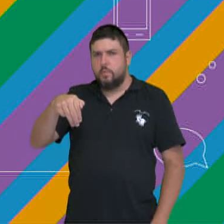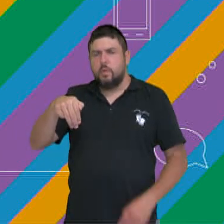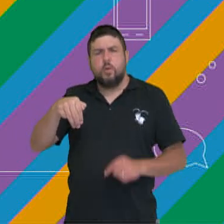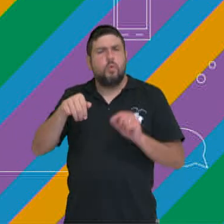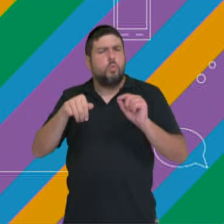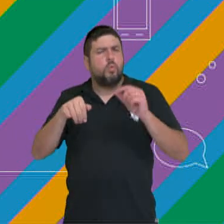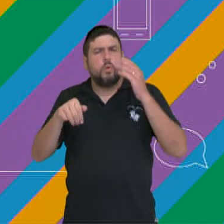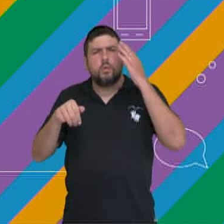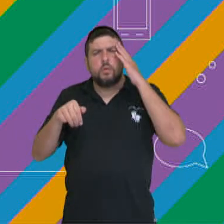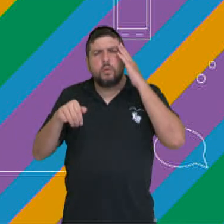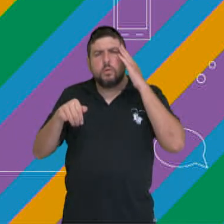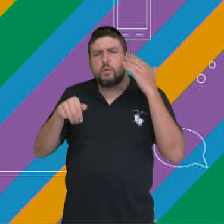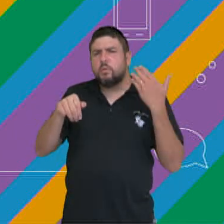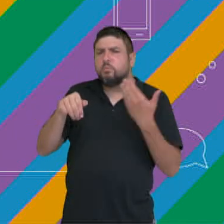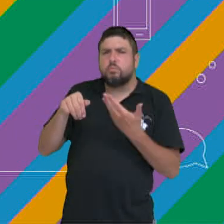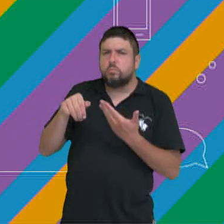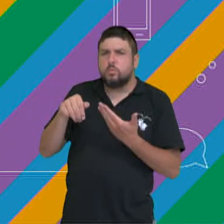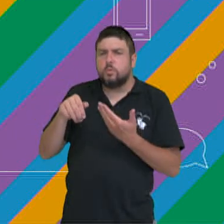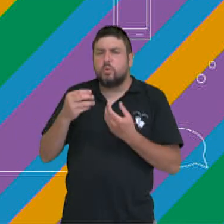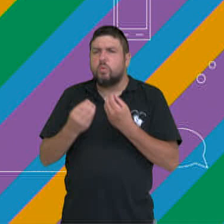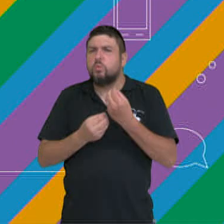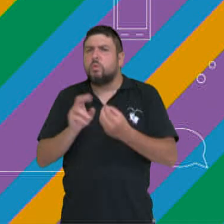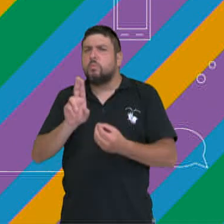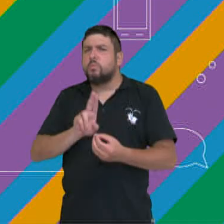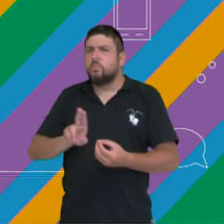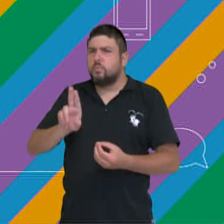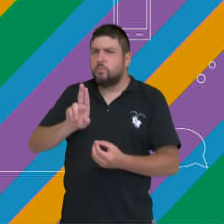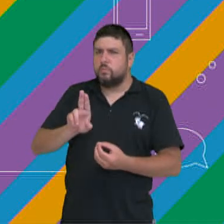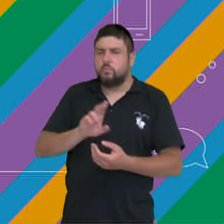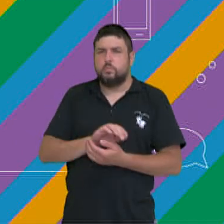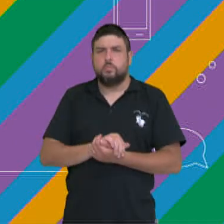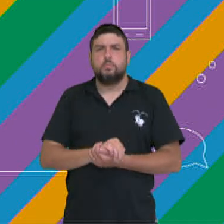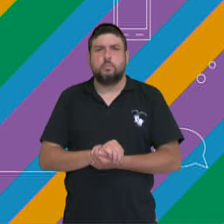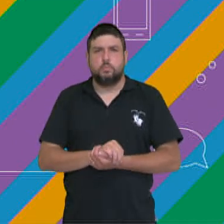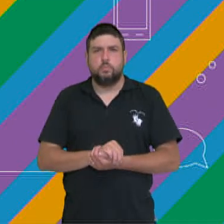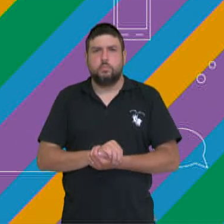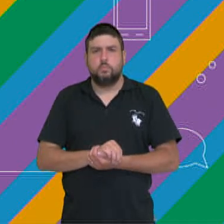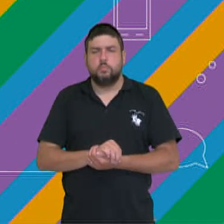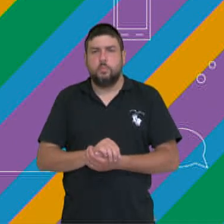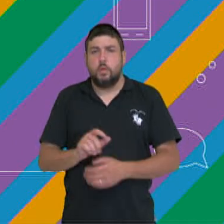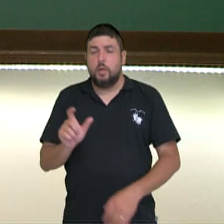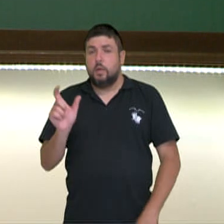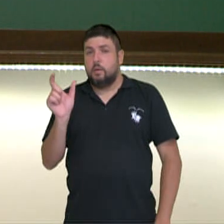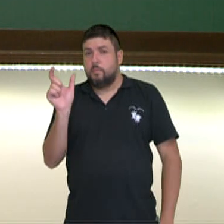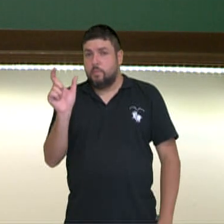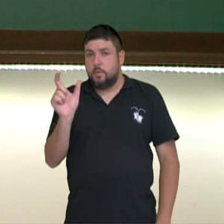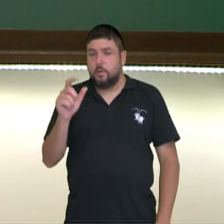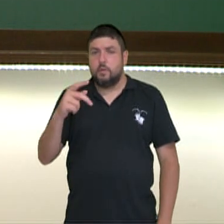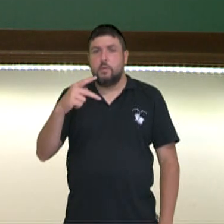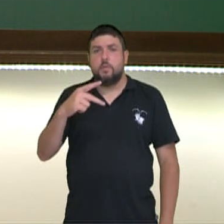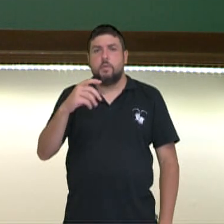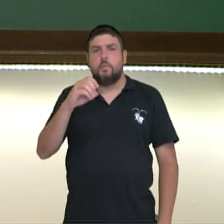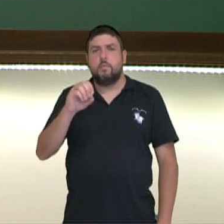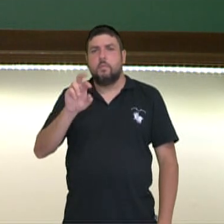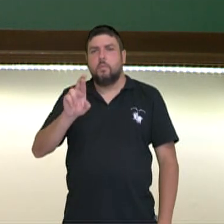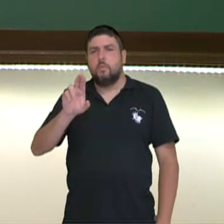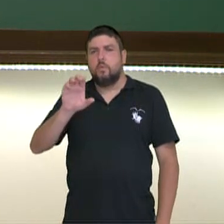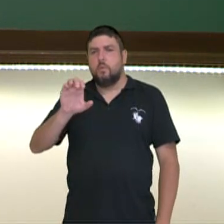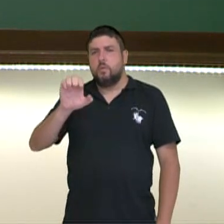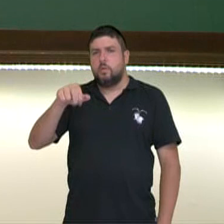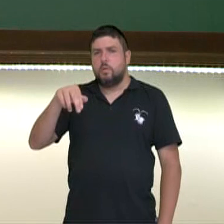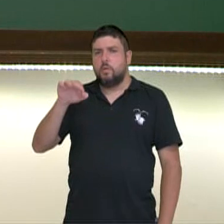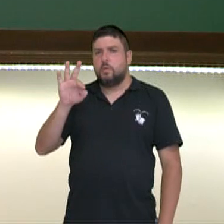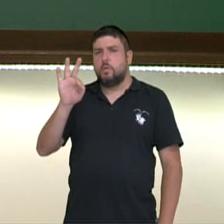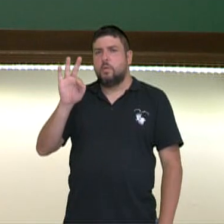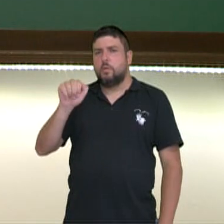dia você acaba utilizando porcentagem? Bom, só a palavra por si só já é uma coisa muito autoexplicativa,